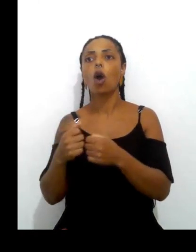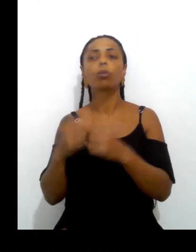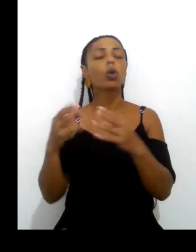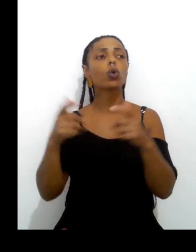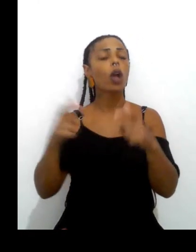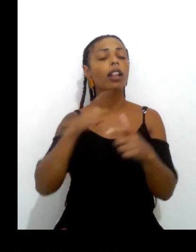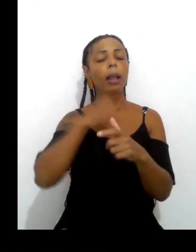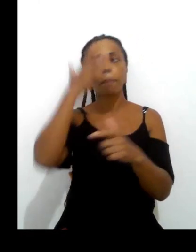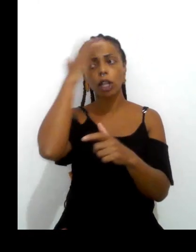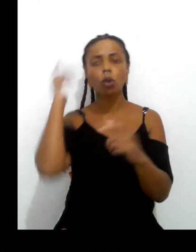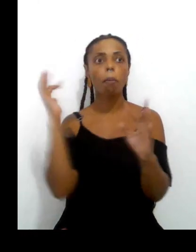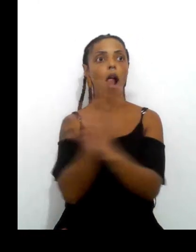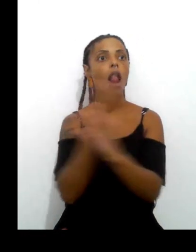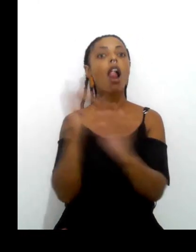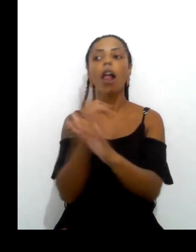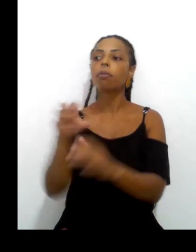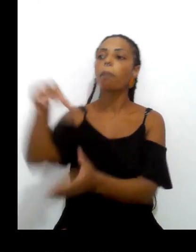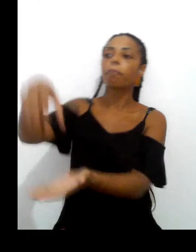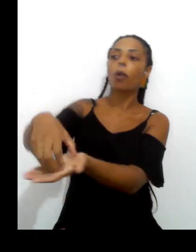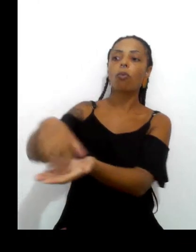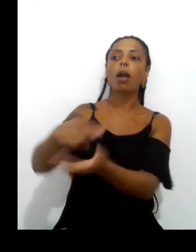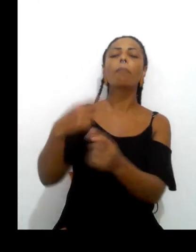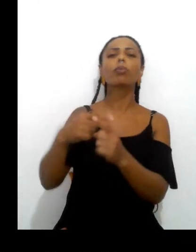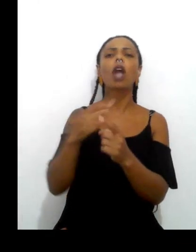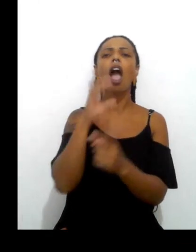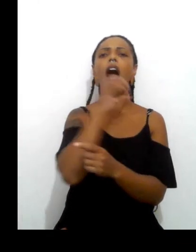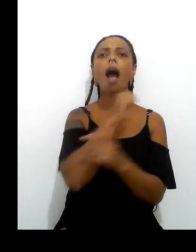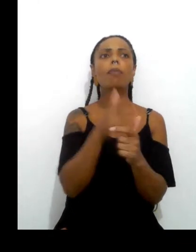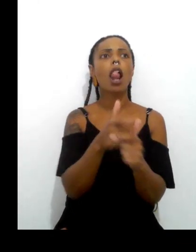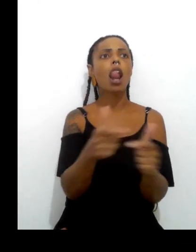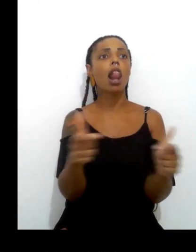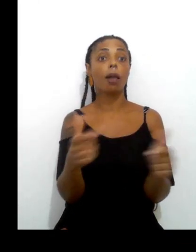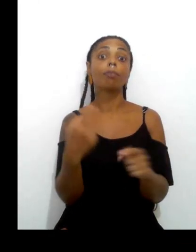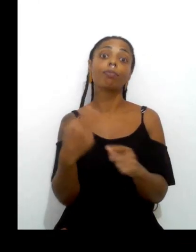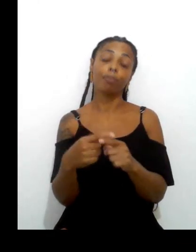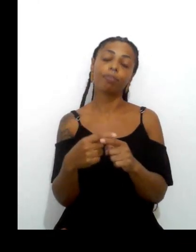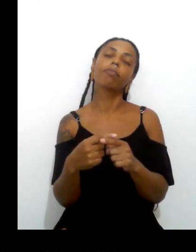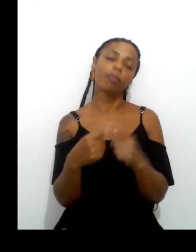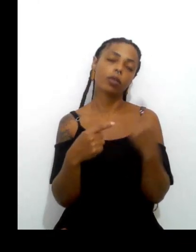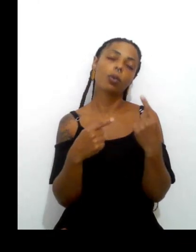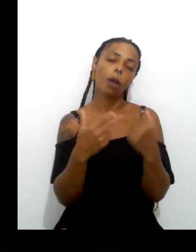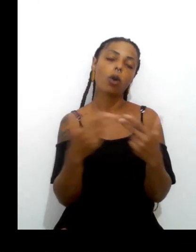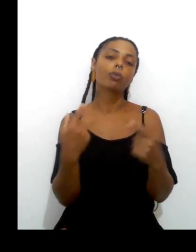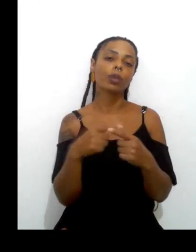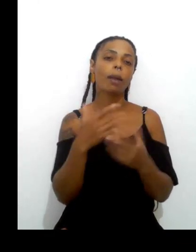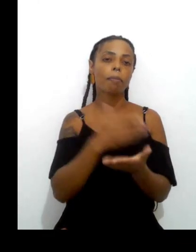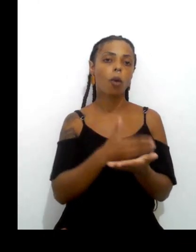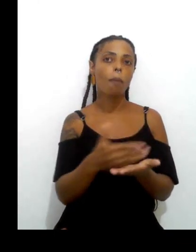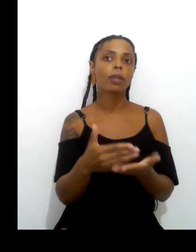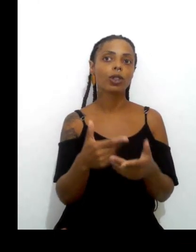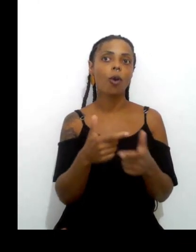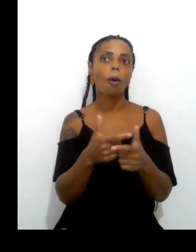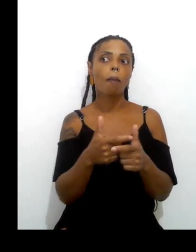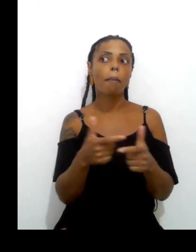de 1950 em uma resposta é o aumento da riqueza mais pessoas podiam viajar para o exterior então mais